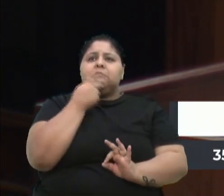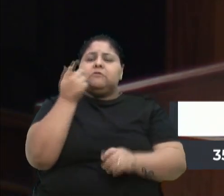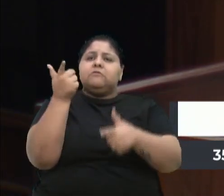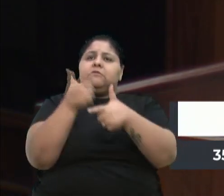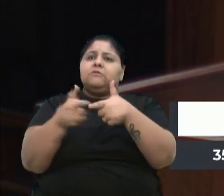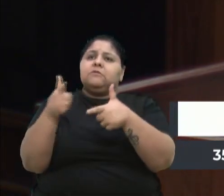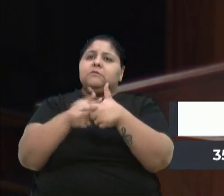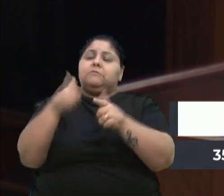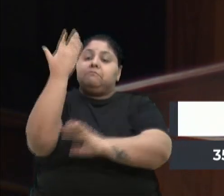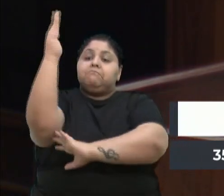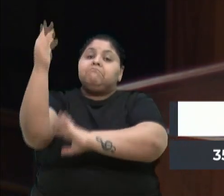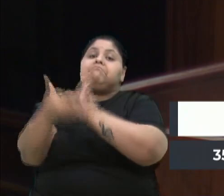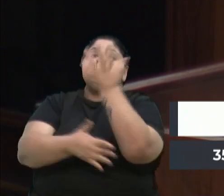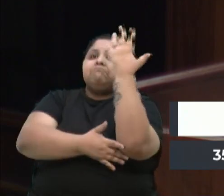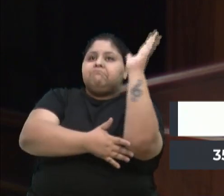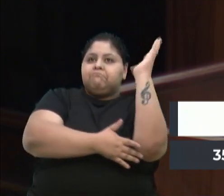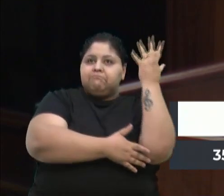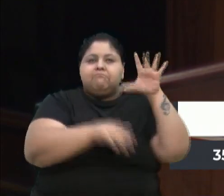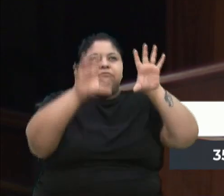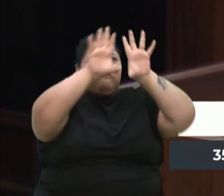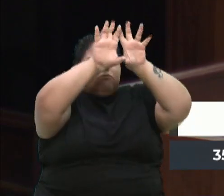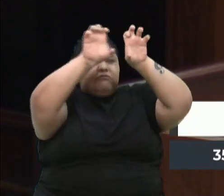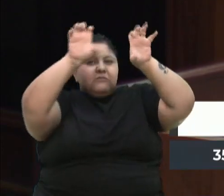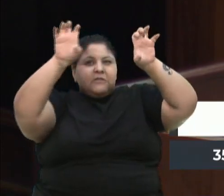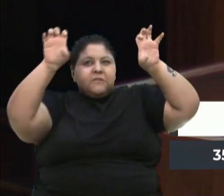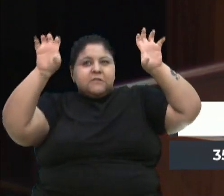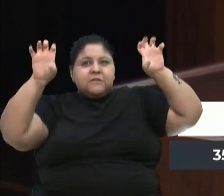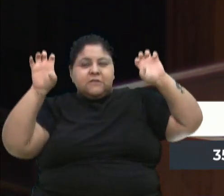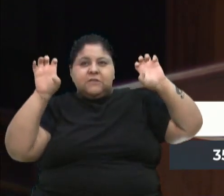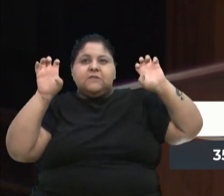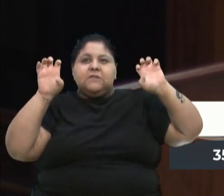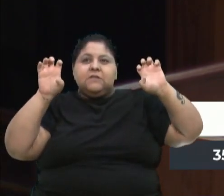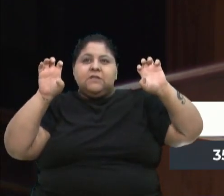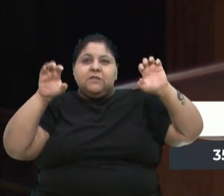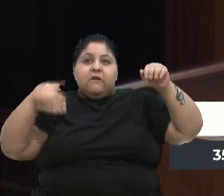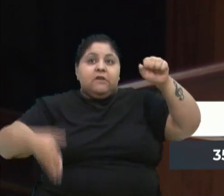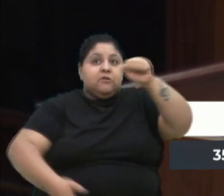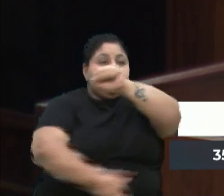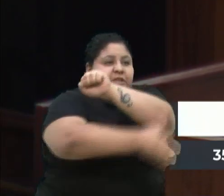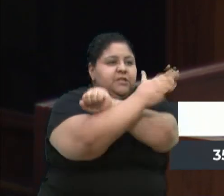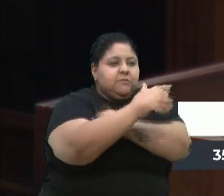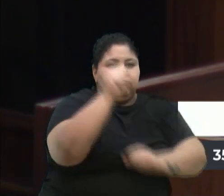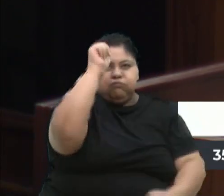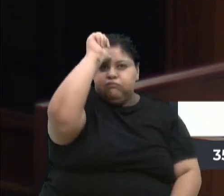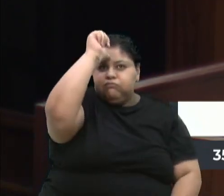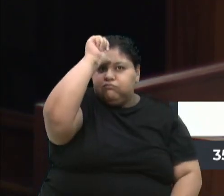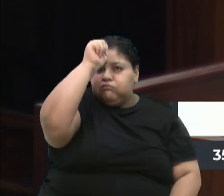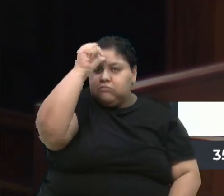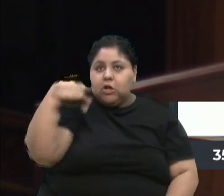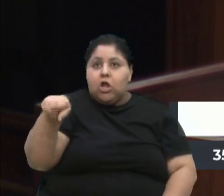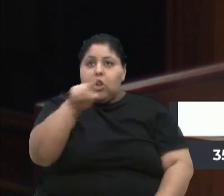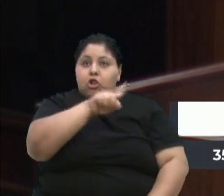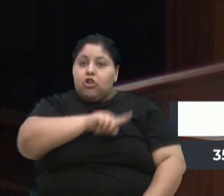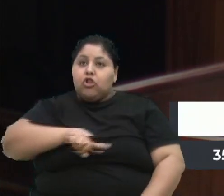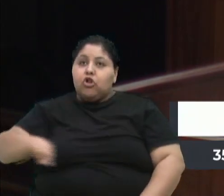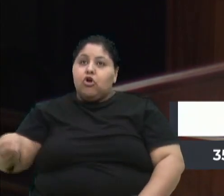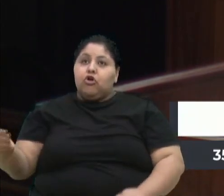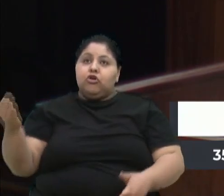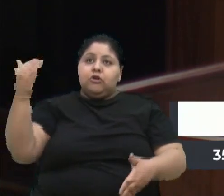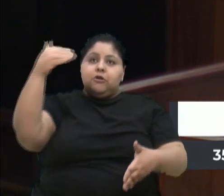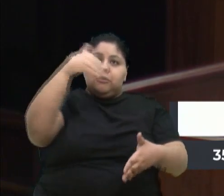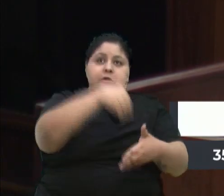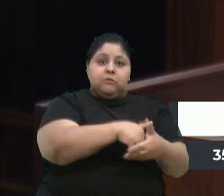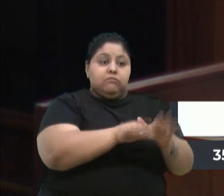problemas ambientais, dos problemas do clima. Ele estava indo para a Índia. Uma parte, vereador. Nós colocamos o Brasil na vanguarda